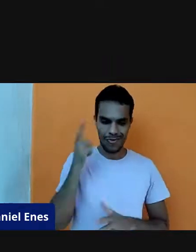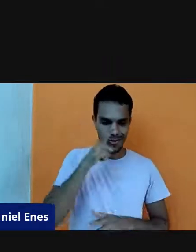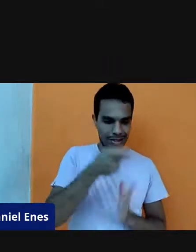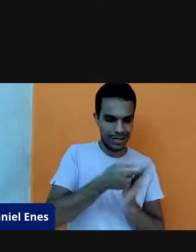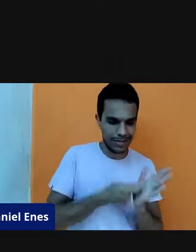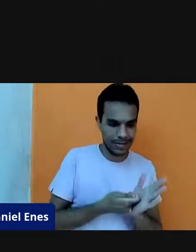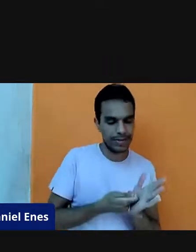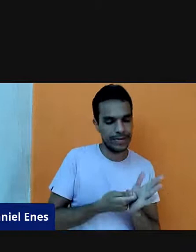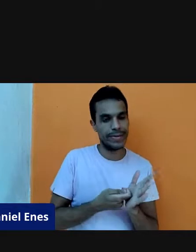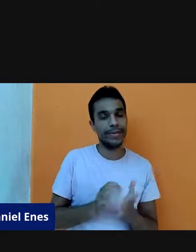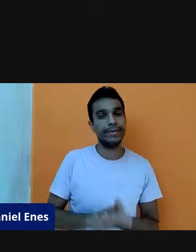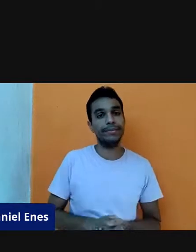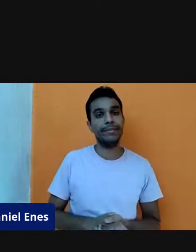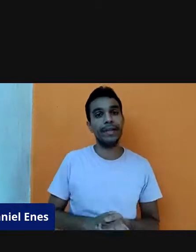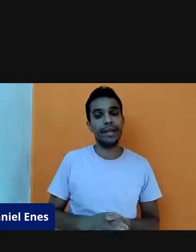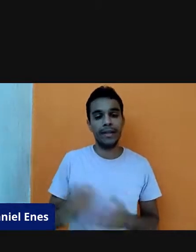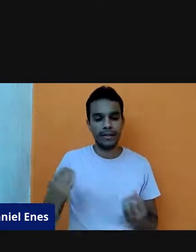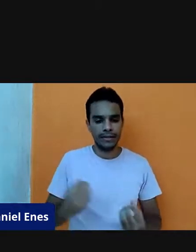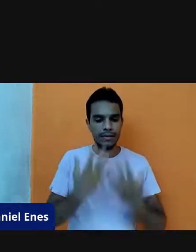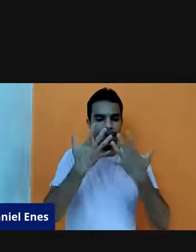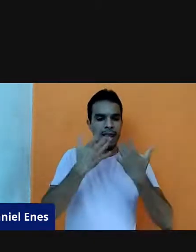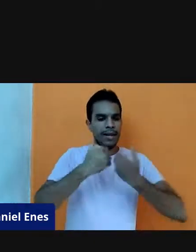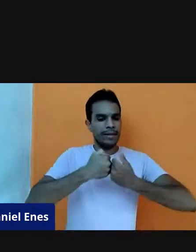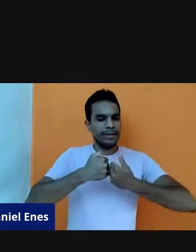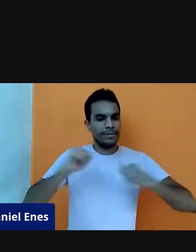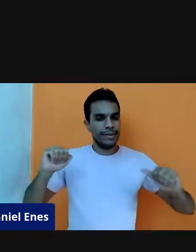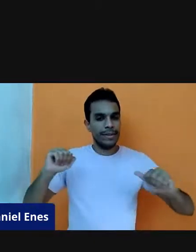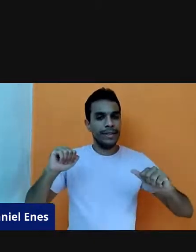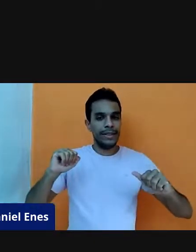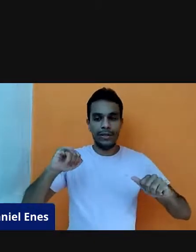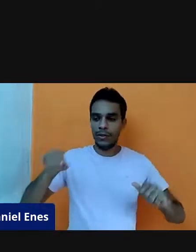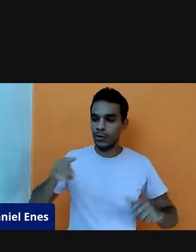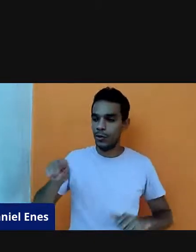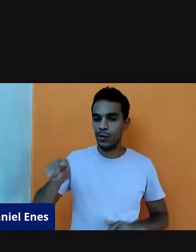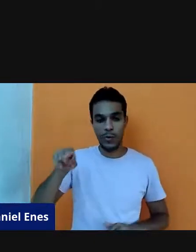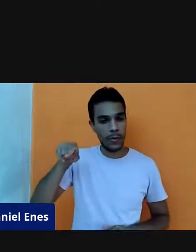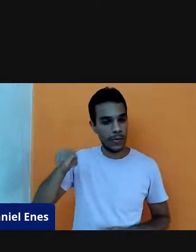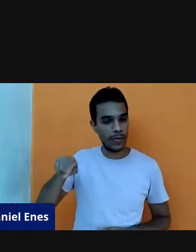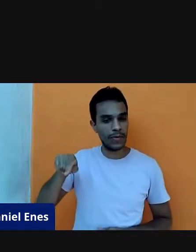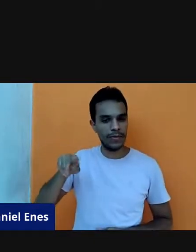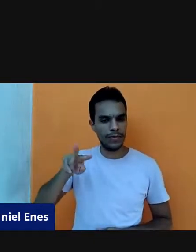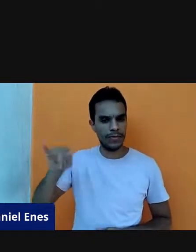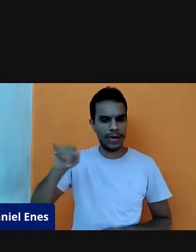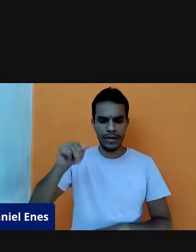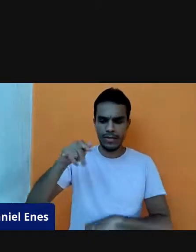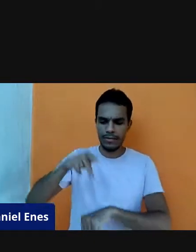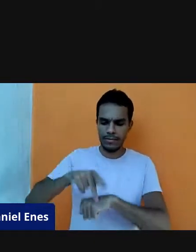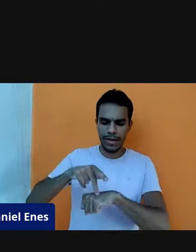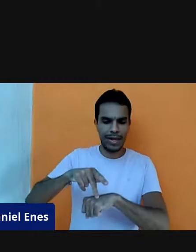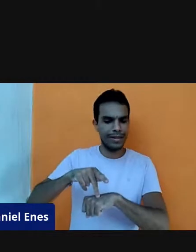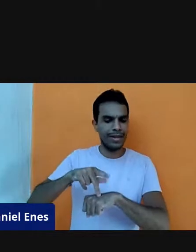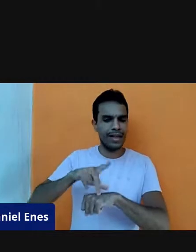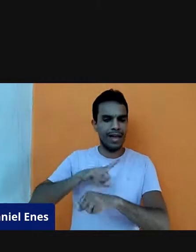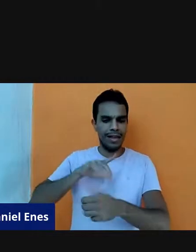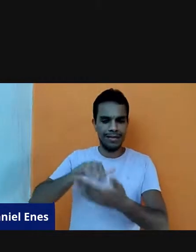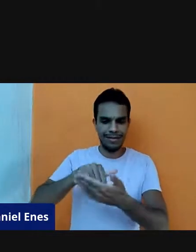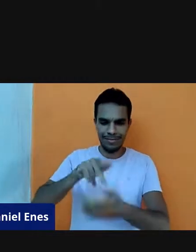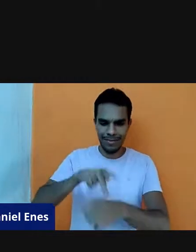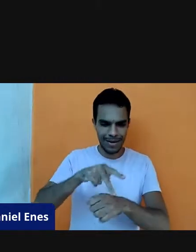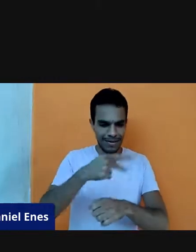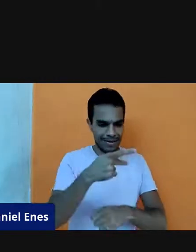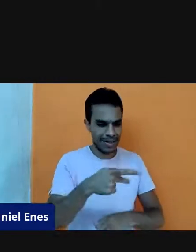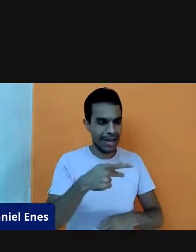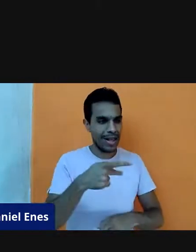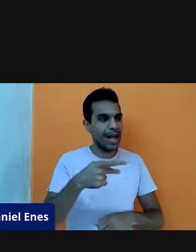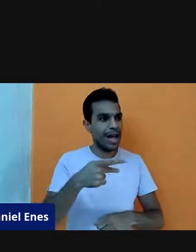aí, a inspiração é tão grande que João Cabral vai da pedra à pedra, né? Pensando na pedra drummondiana,